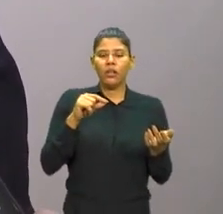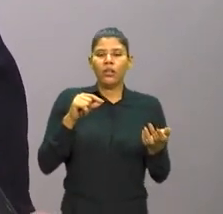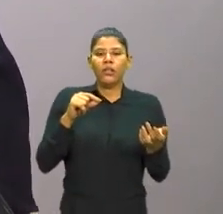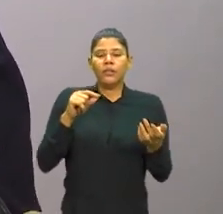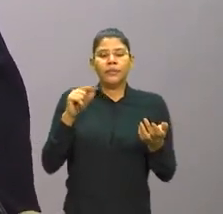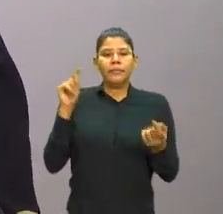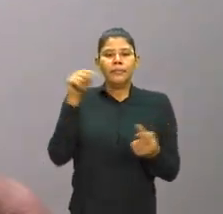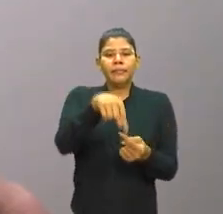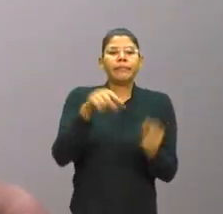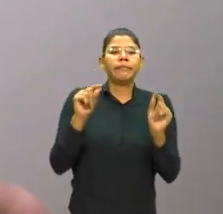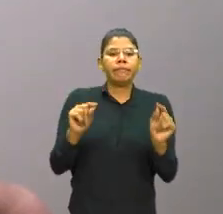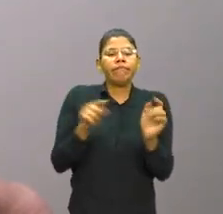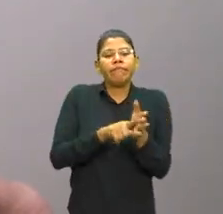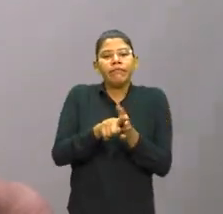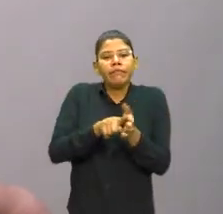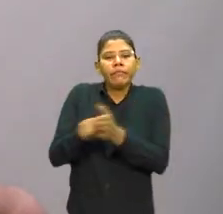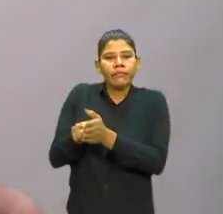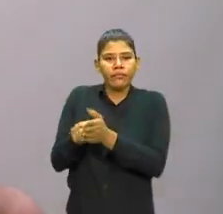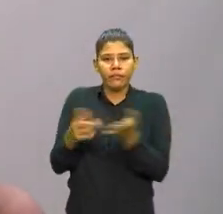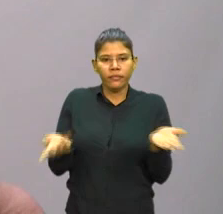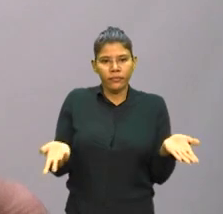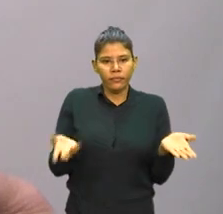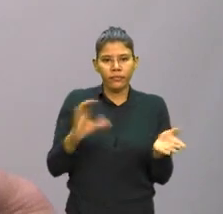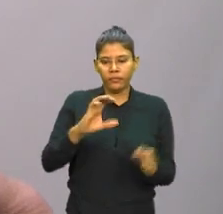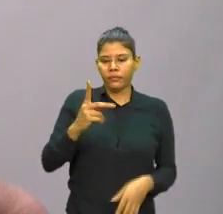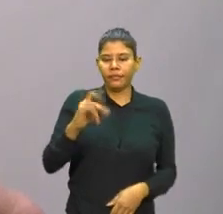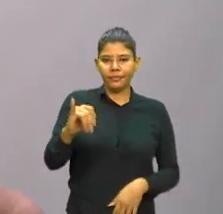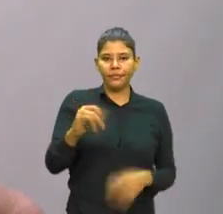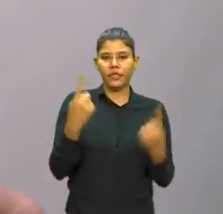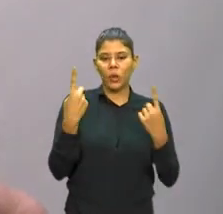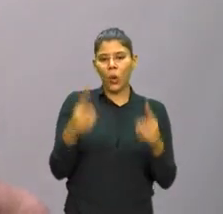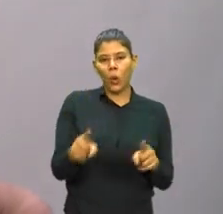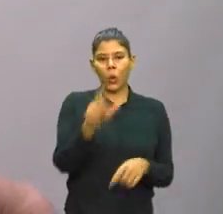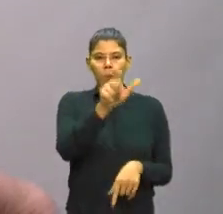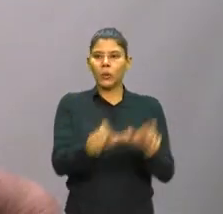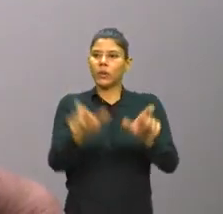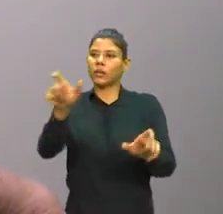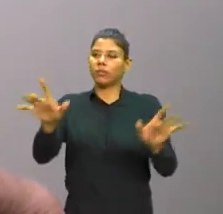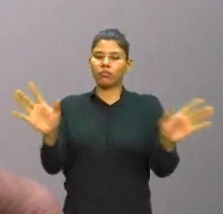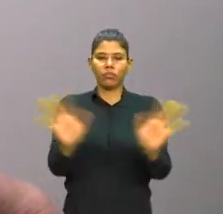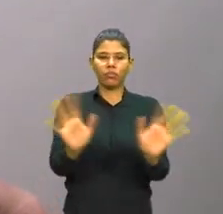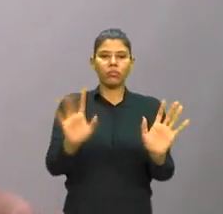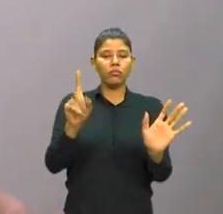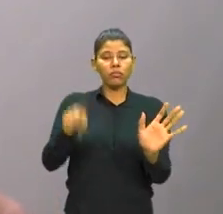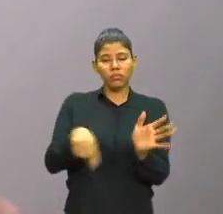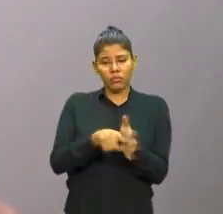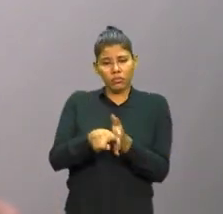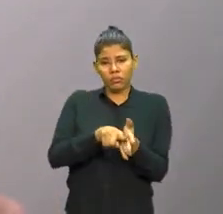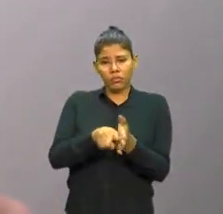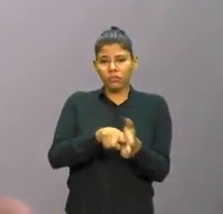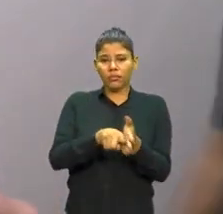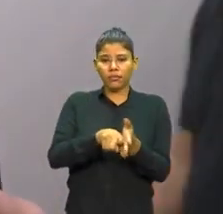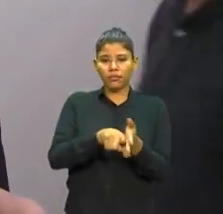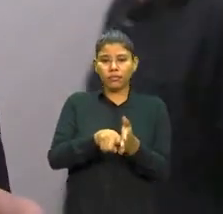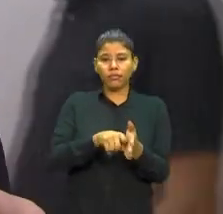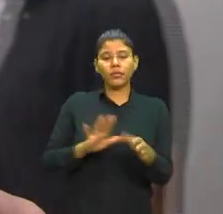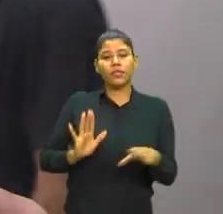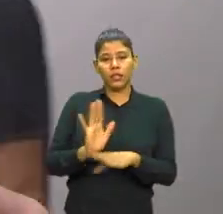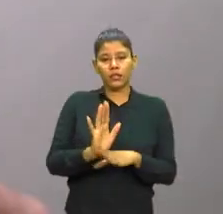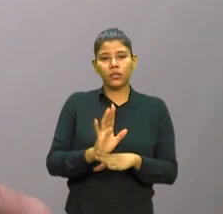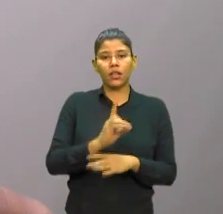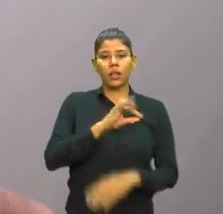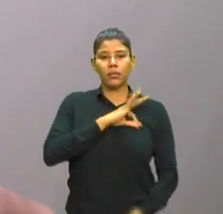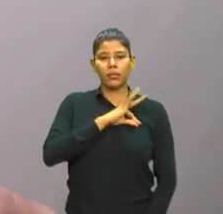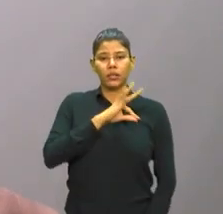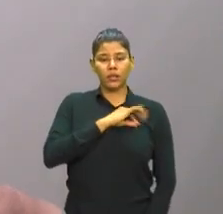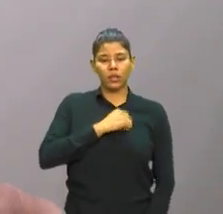exatamente investigar não foi instalada essa CPI aqui contra a mas sim com certeza a favor dos policiais militares que